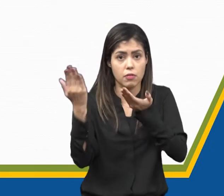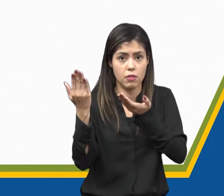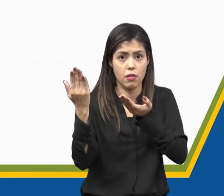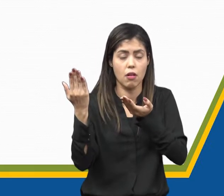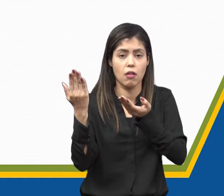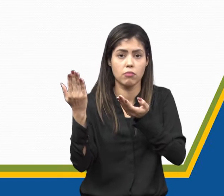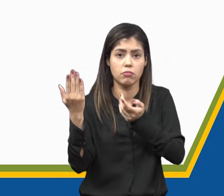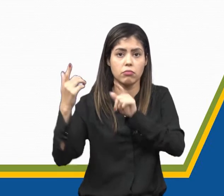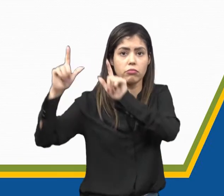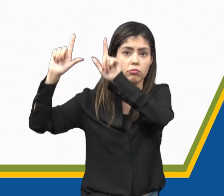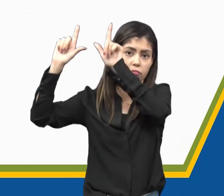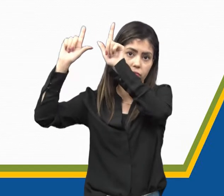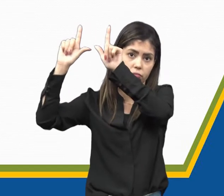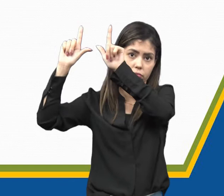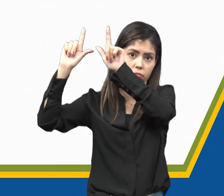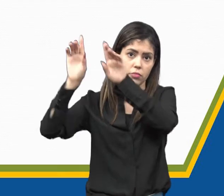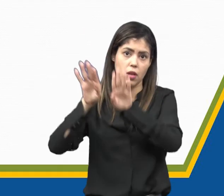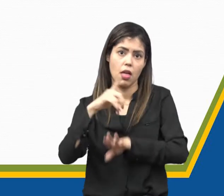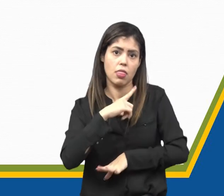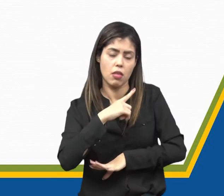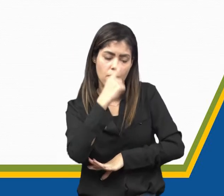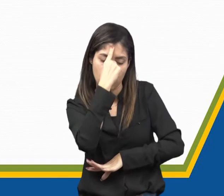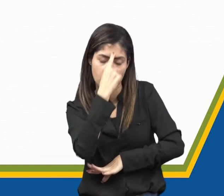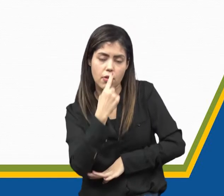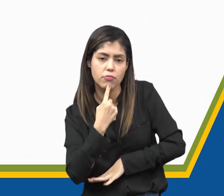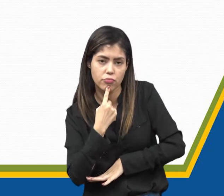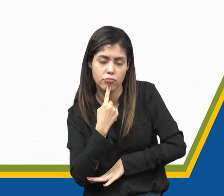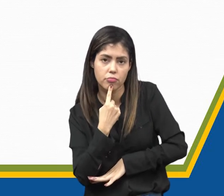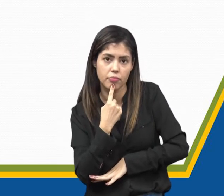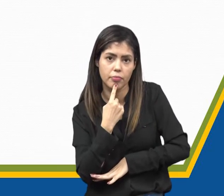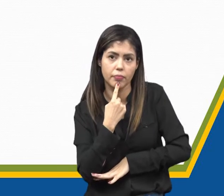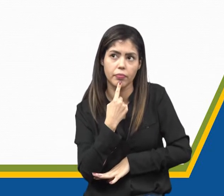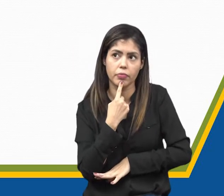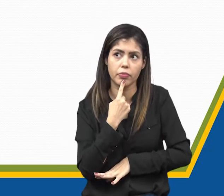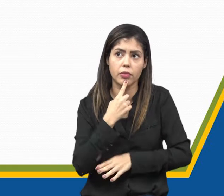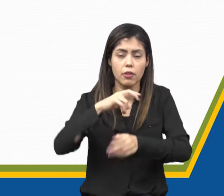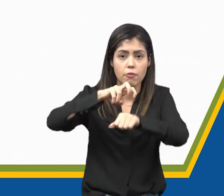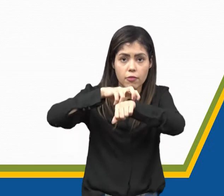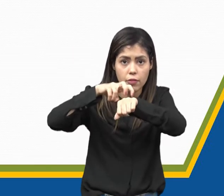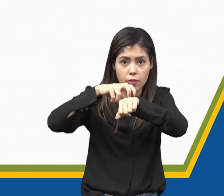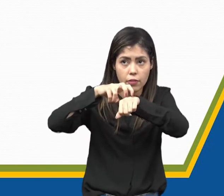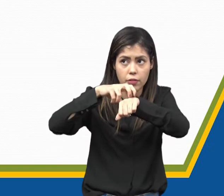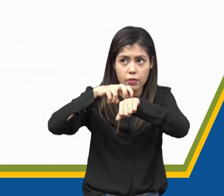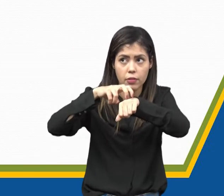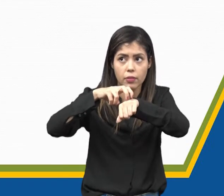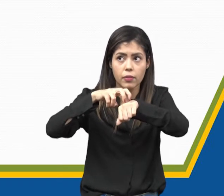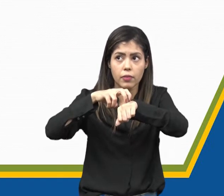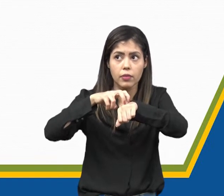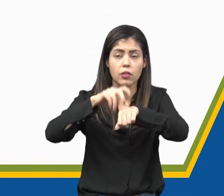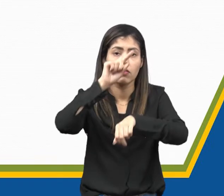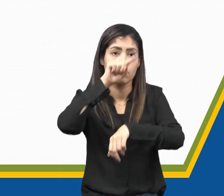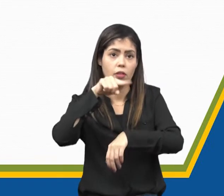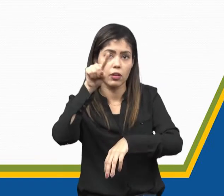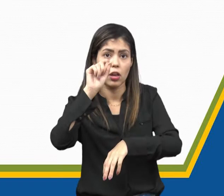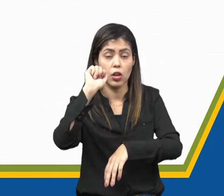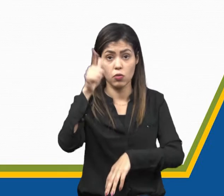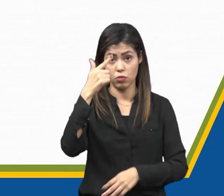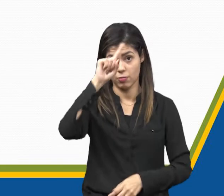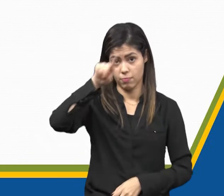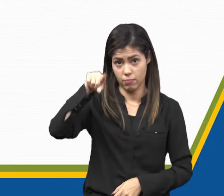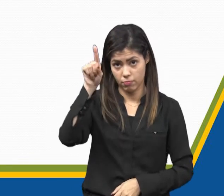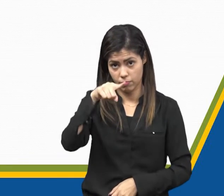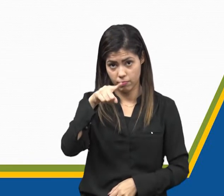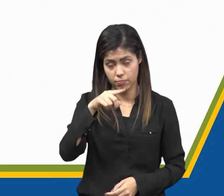da tela lá, ela nos leva lá, ó, tem uma imagem que tem um verdinho lá, um certinho verde, e as demais tem um xizinho